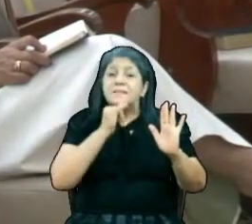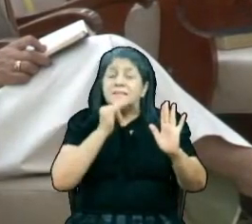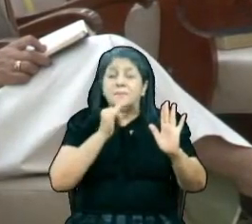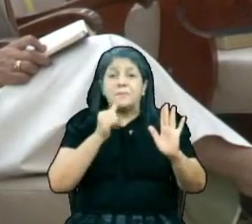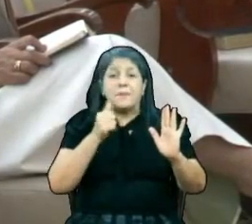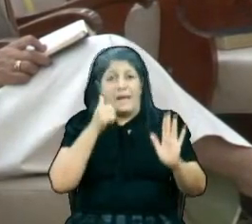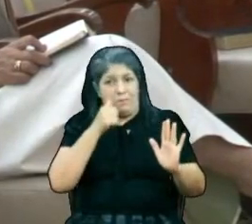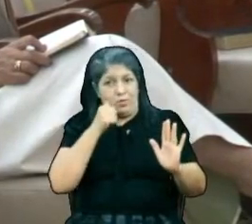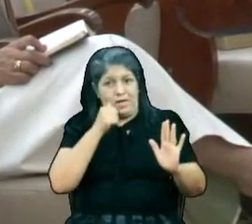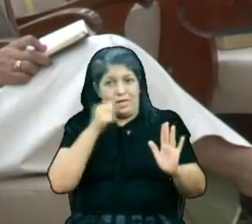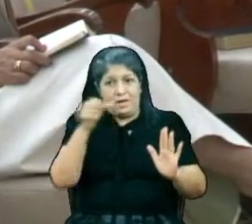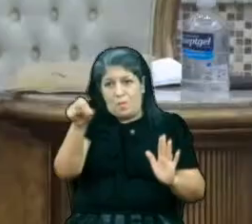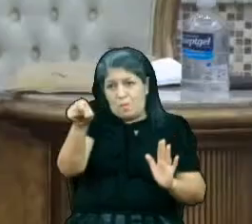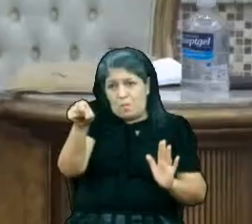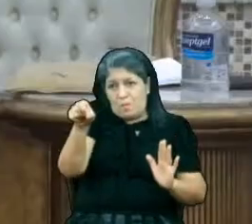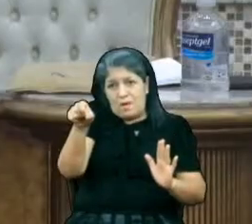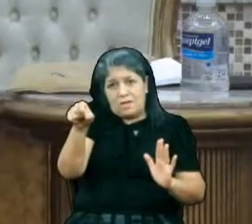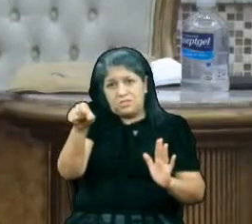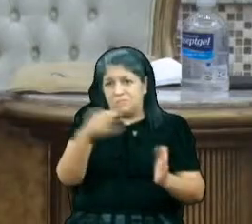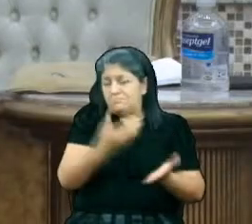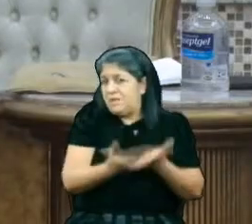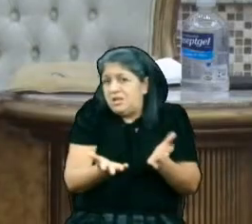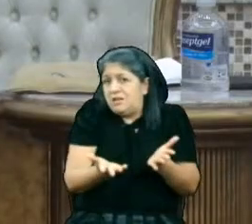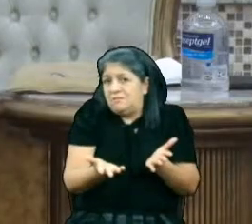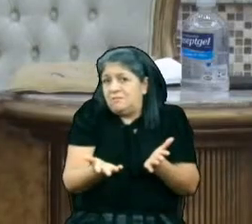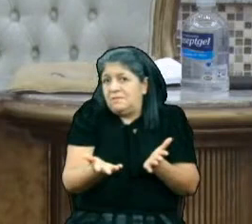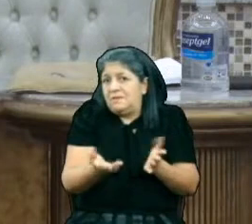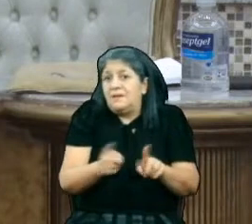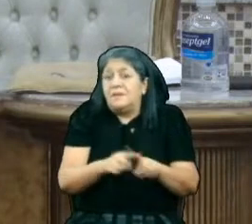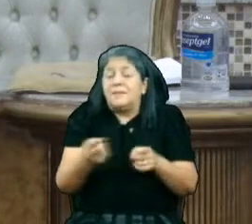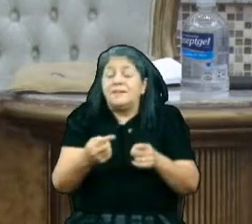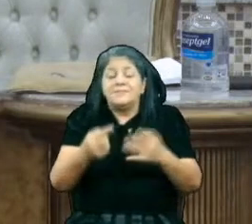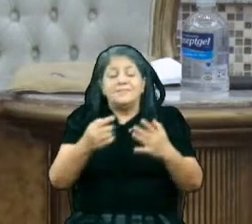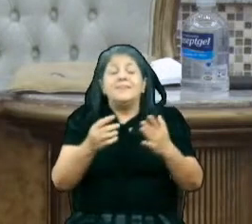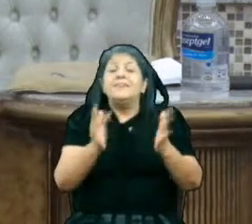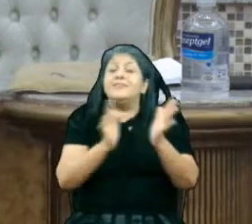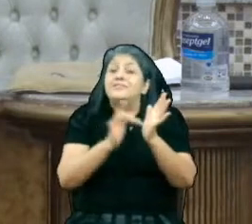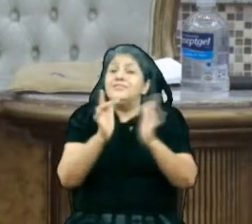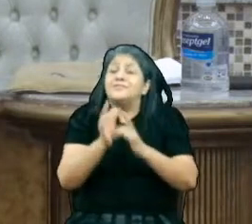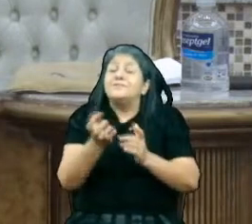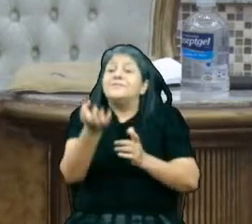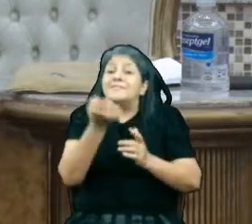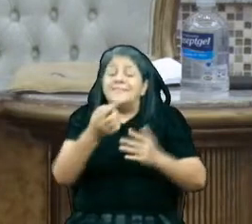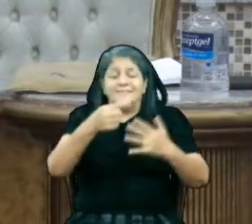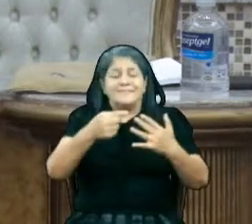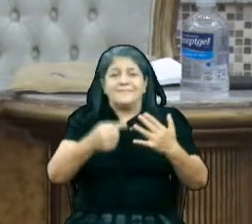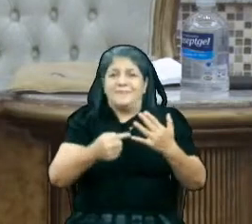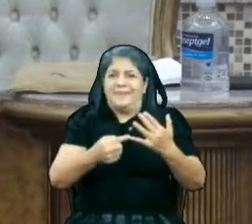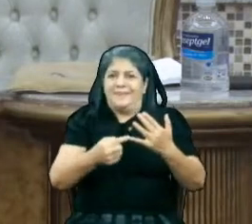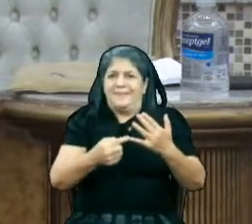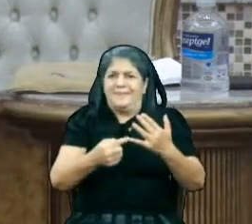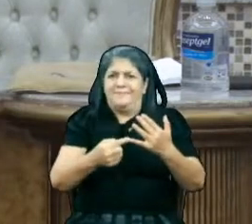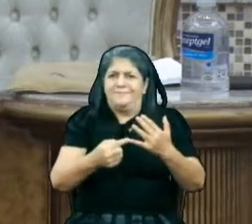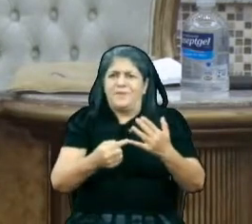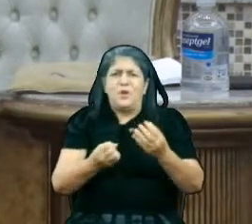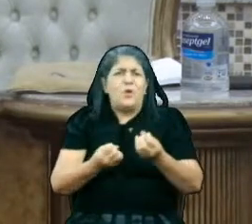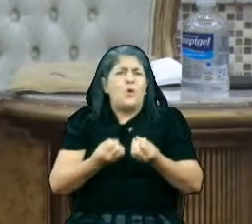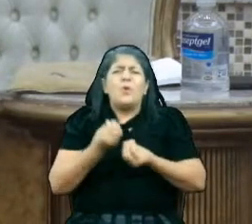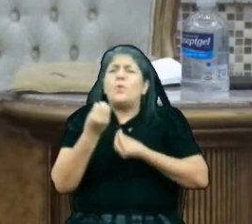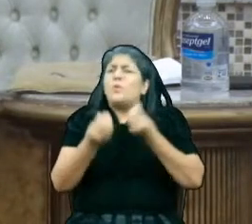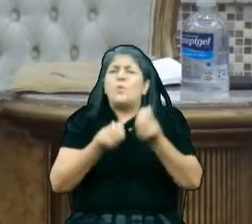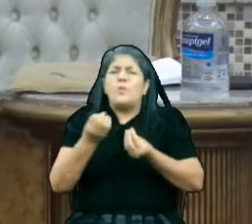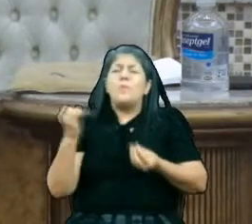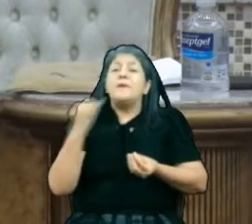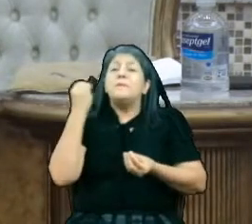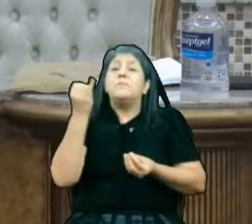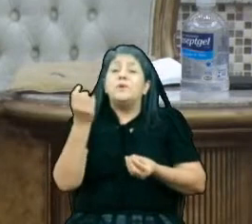esses ensinamentos que o Senhor Jesus trouxe para nós e este esta